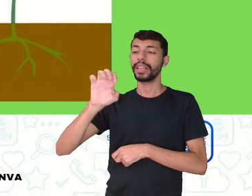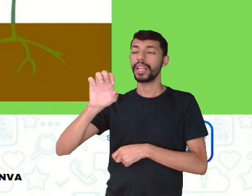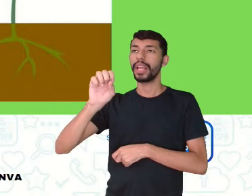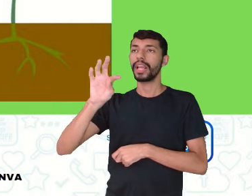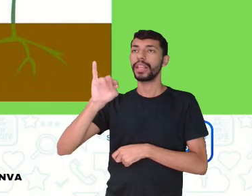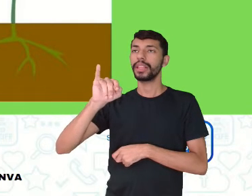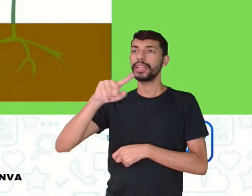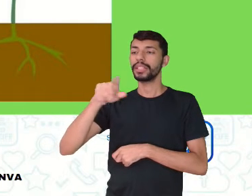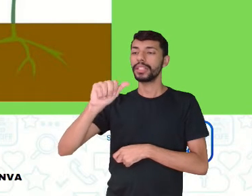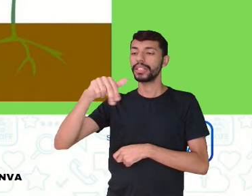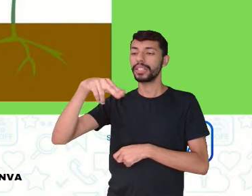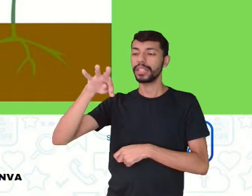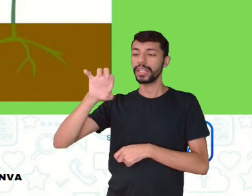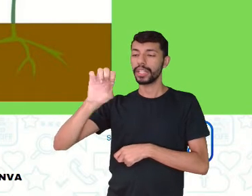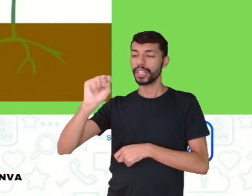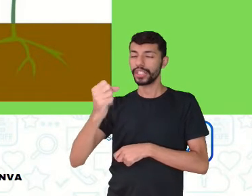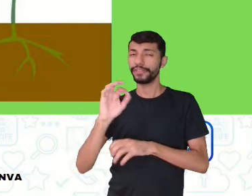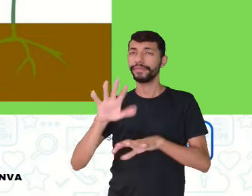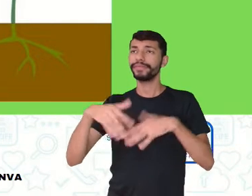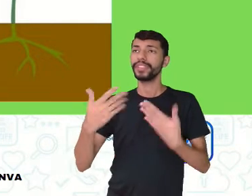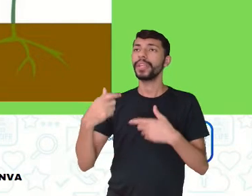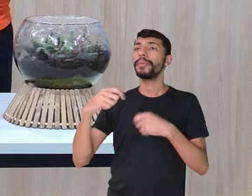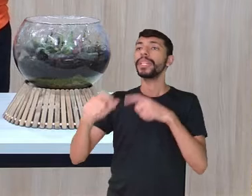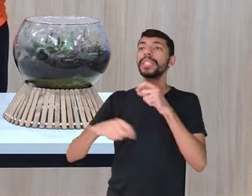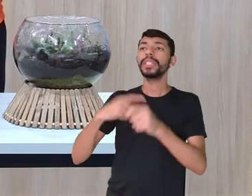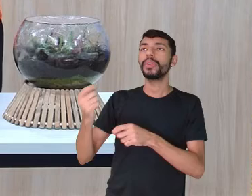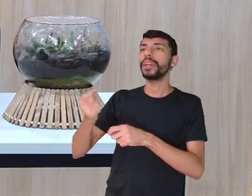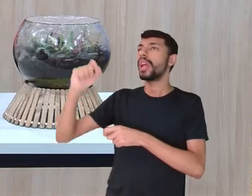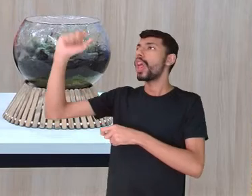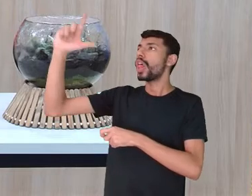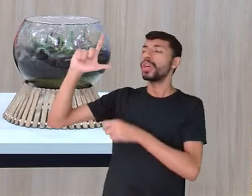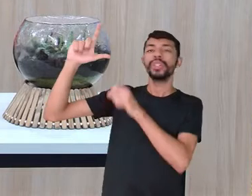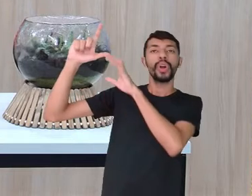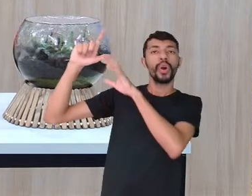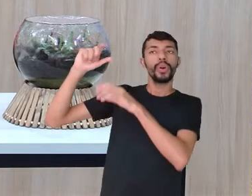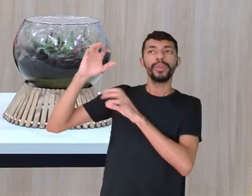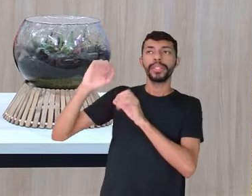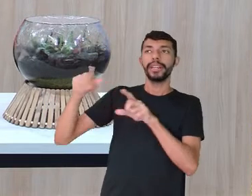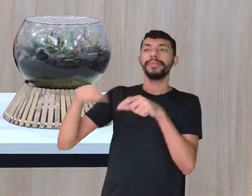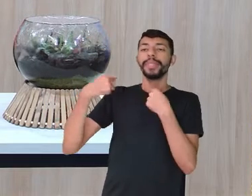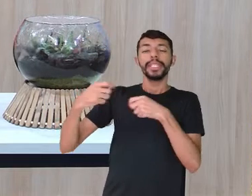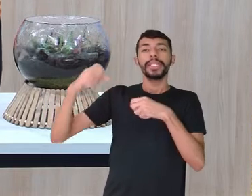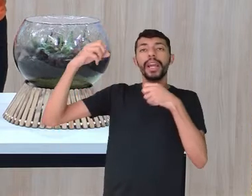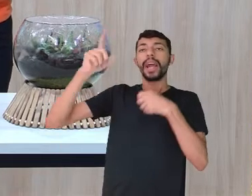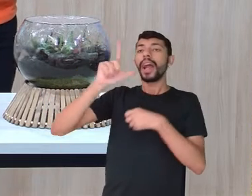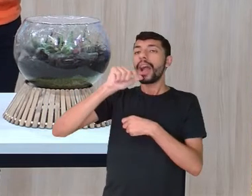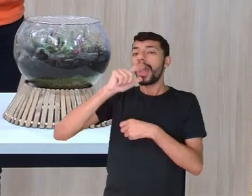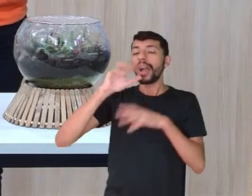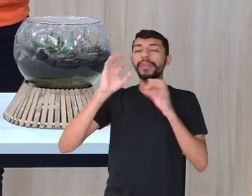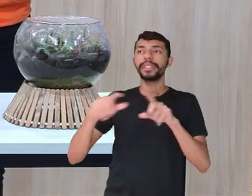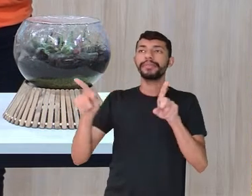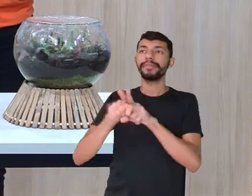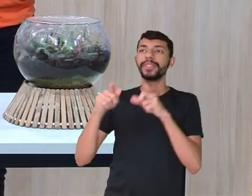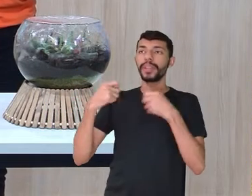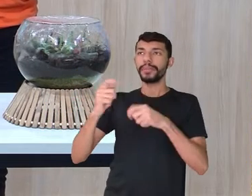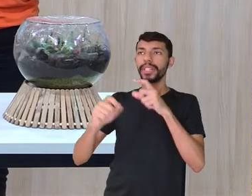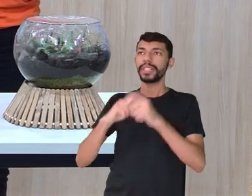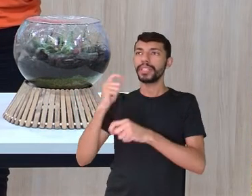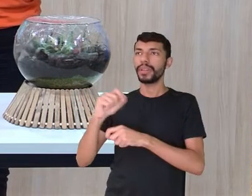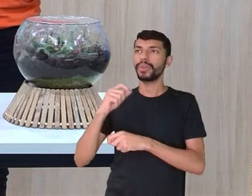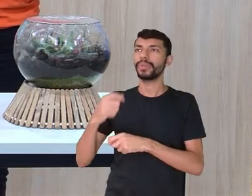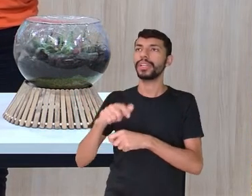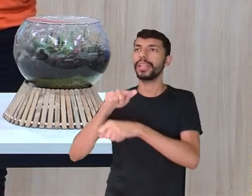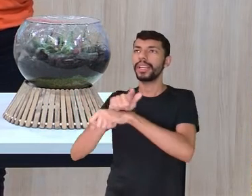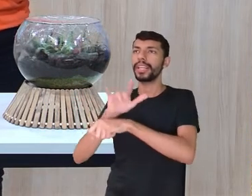seu próprio alimento. Eles têm que ter luz solar, não é? Eles têm que ter água e eles têm que ter gás carbônico que